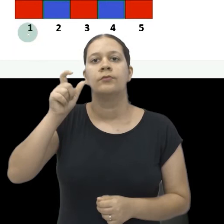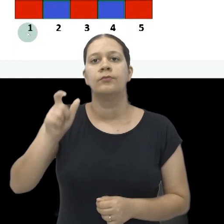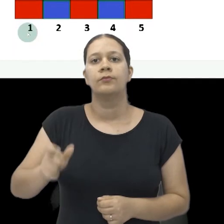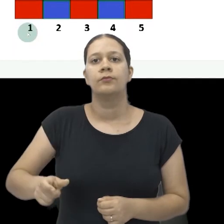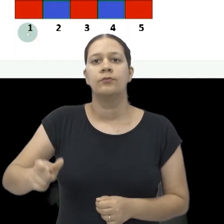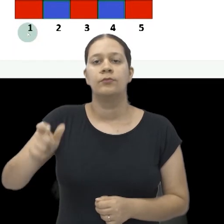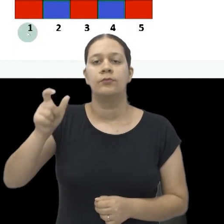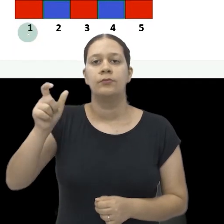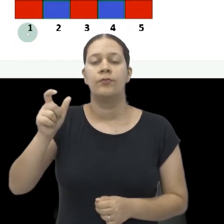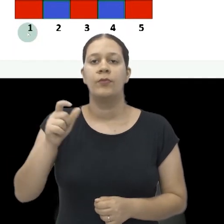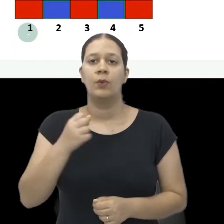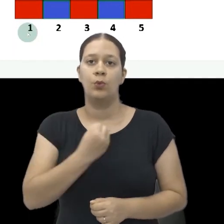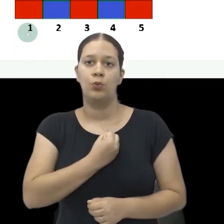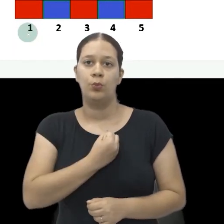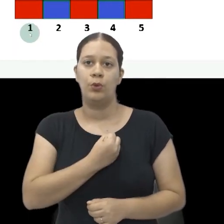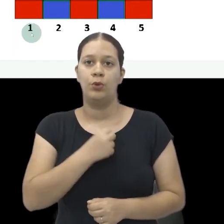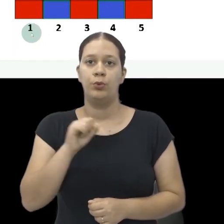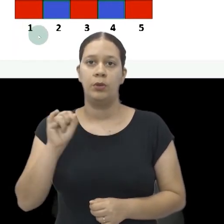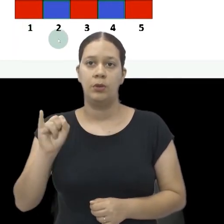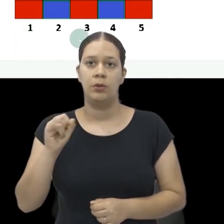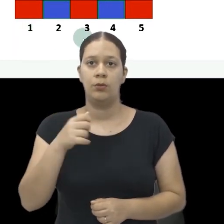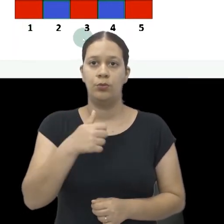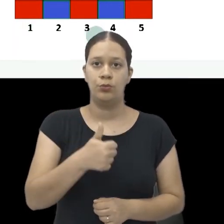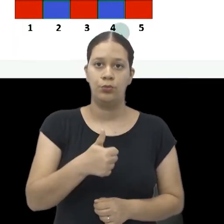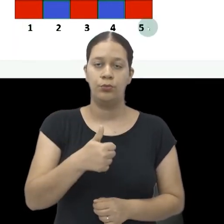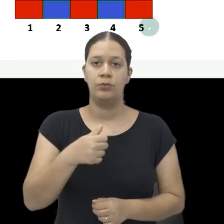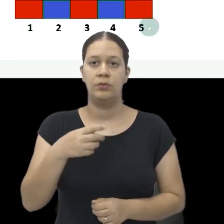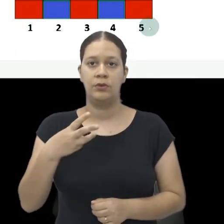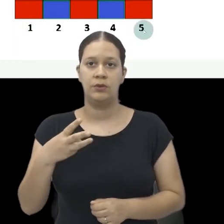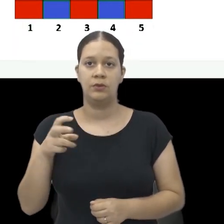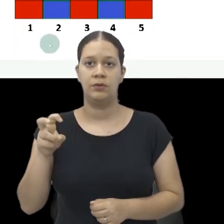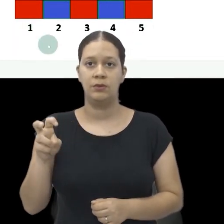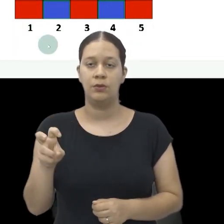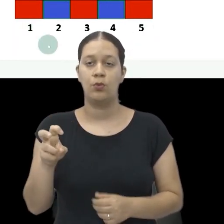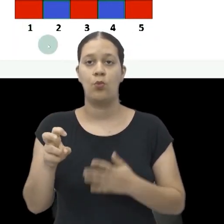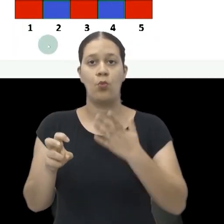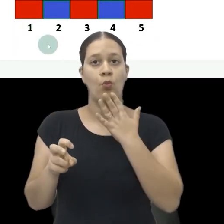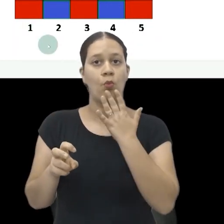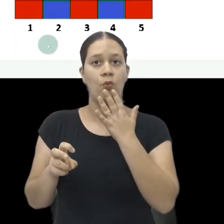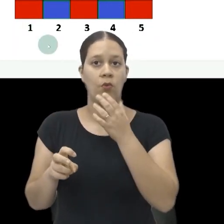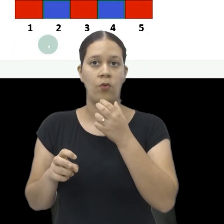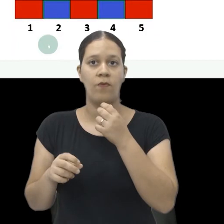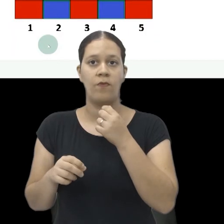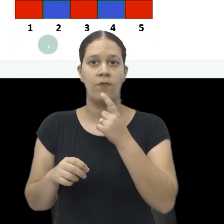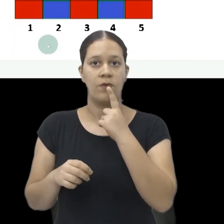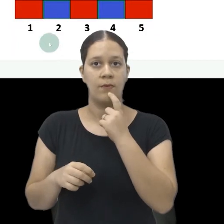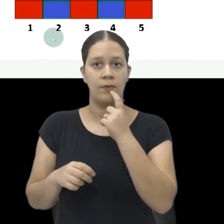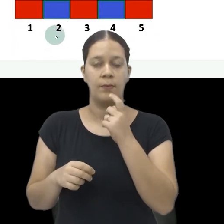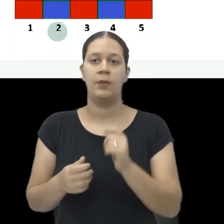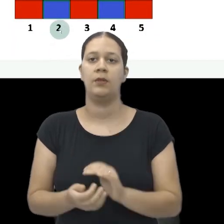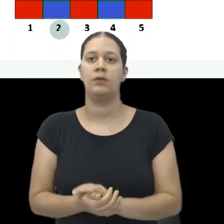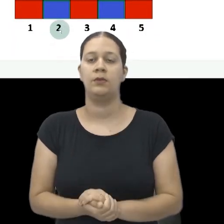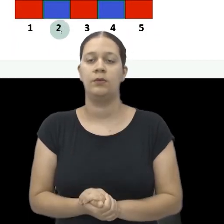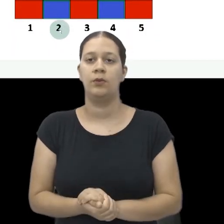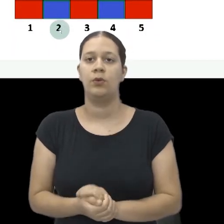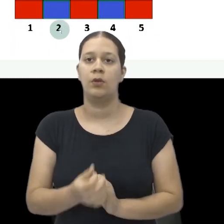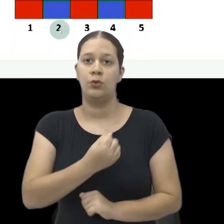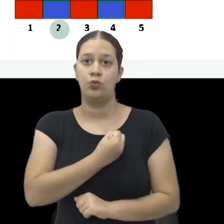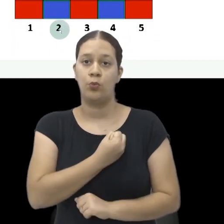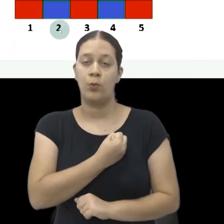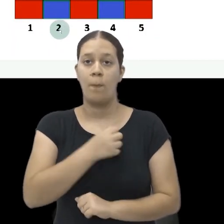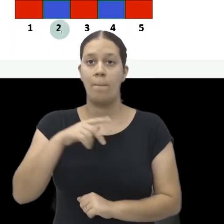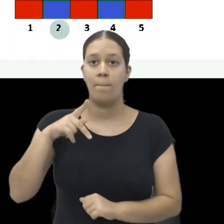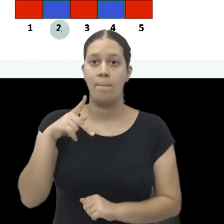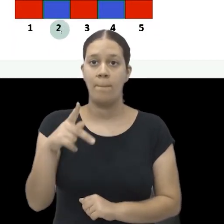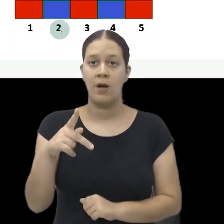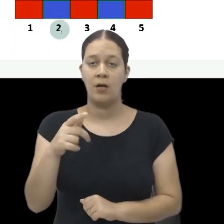colunas representadas pelo número ímpar, 1, 3 e 5, as cores são vermelhas. E as colunas representadas